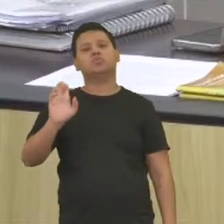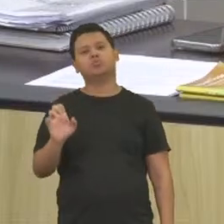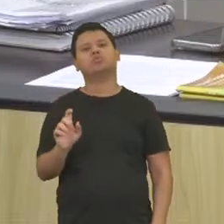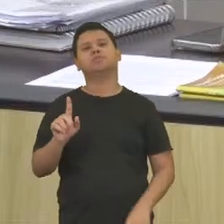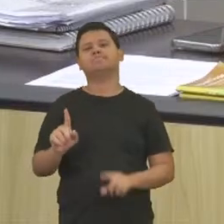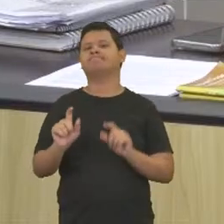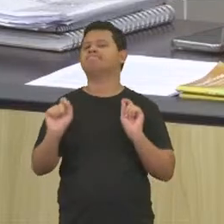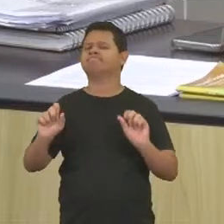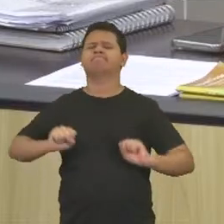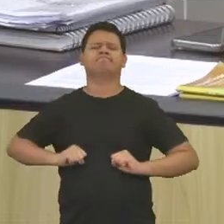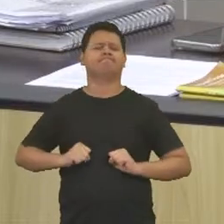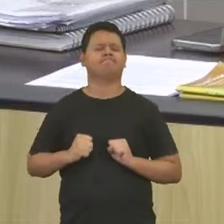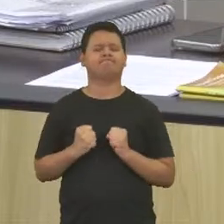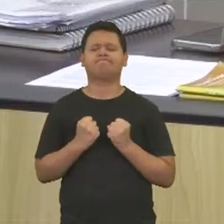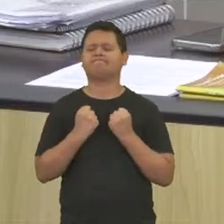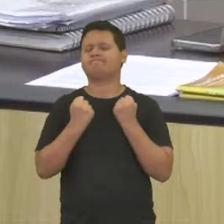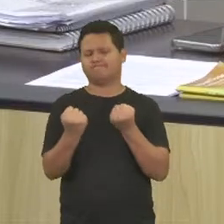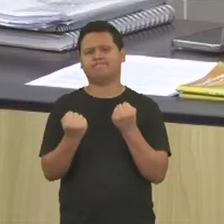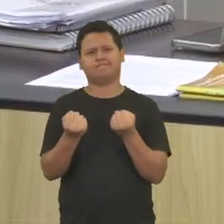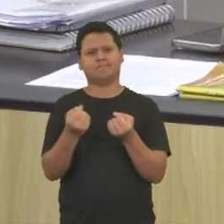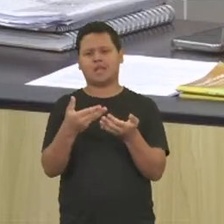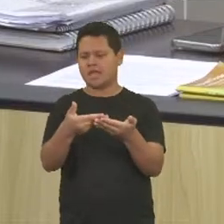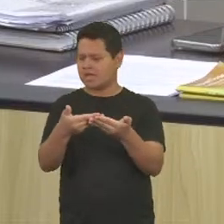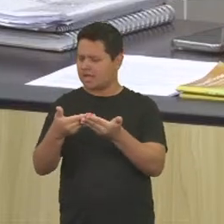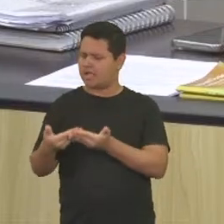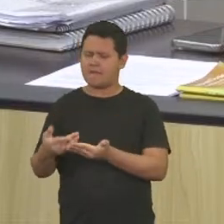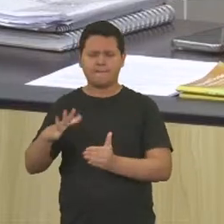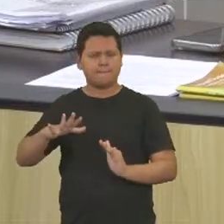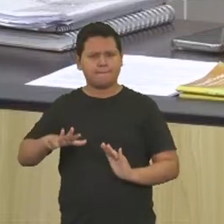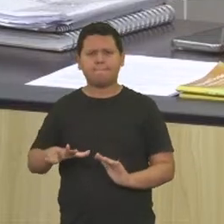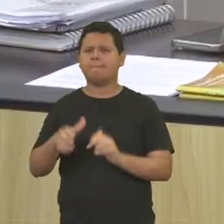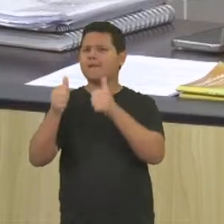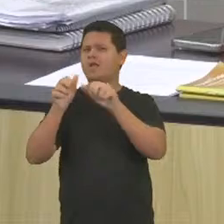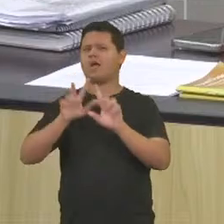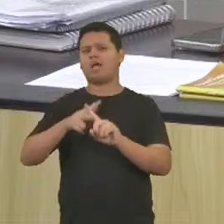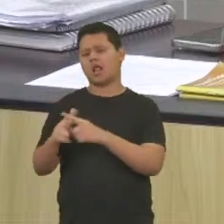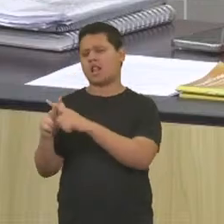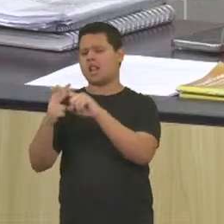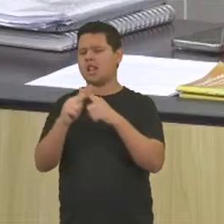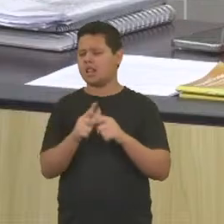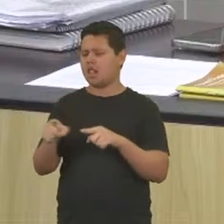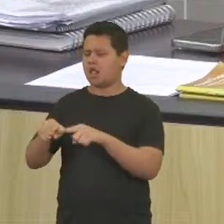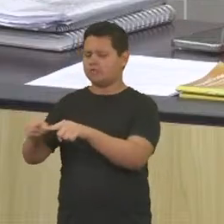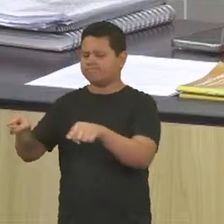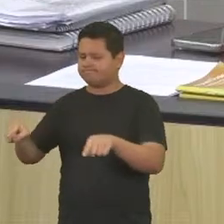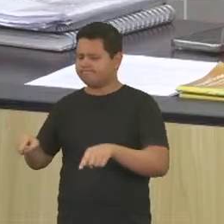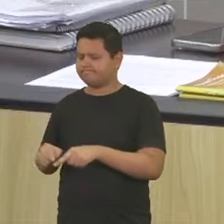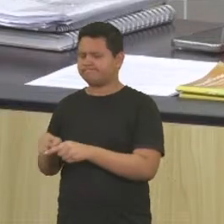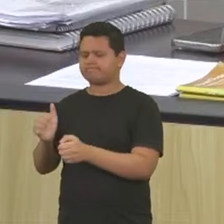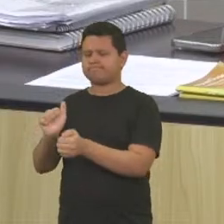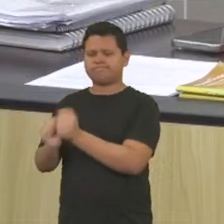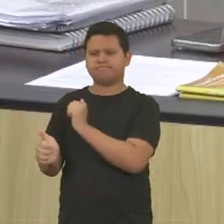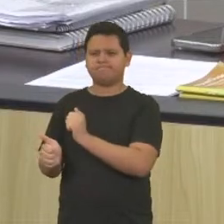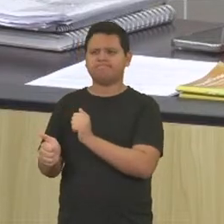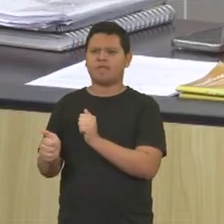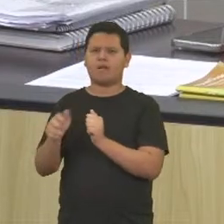esforçando imensamente para trazer as melhorias para os campos de futebol, para as quadras esportivas, para toda a área